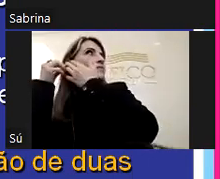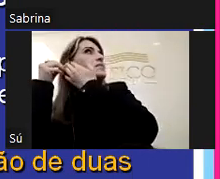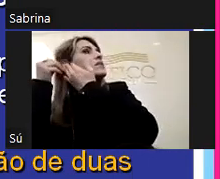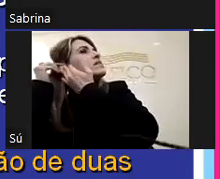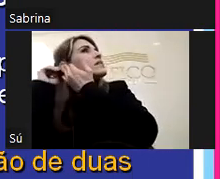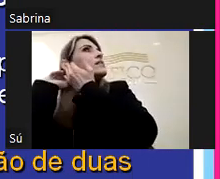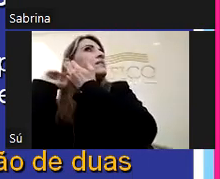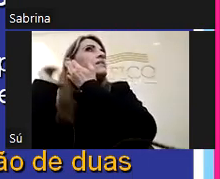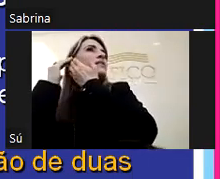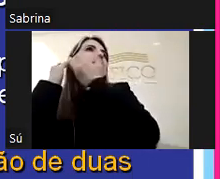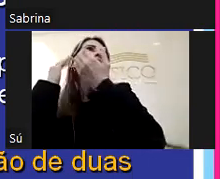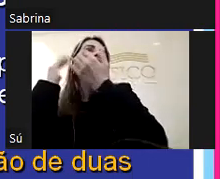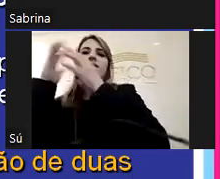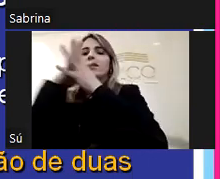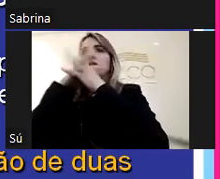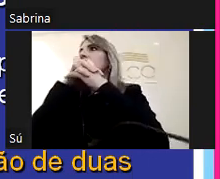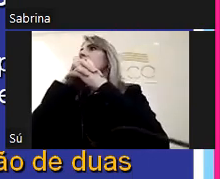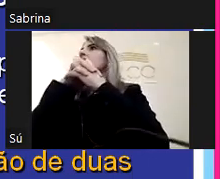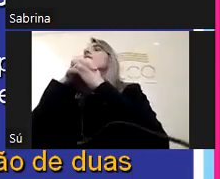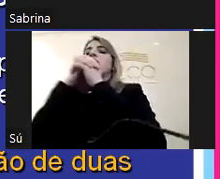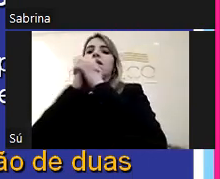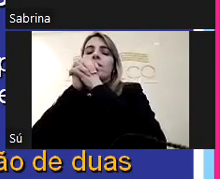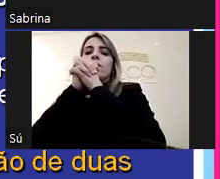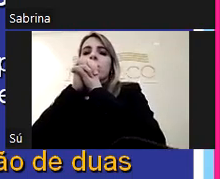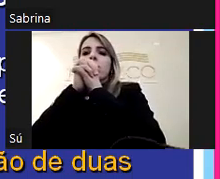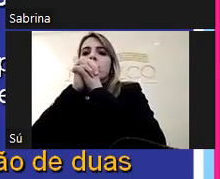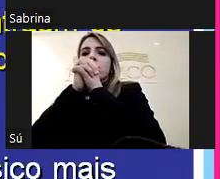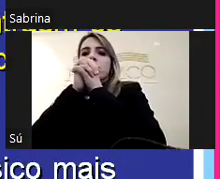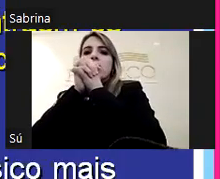dopamina, verdadeiros hormônios do prazer.